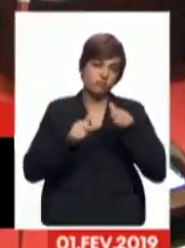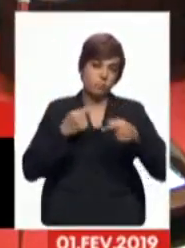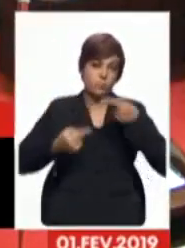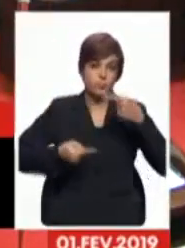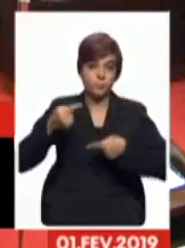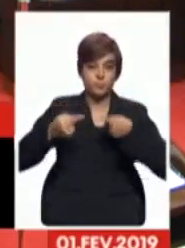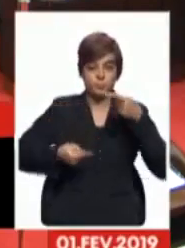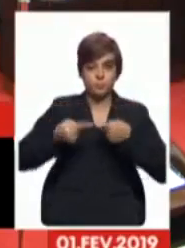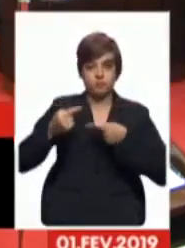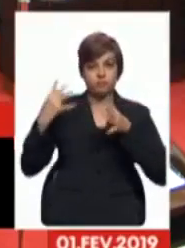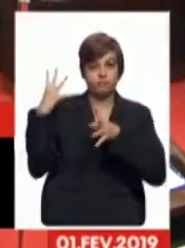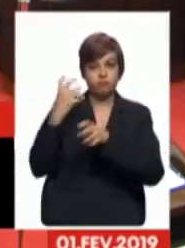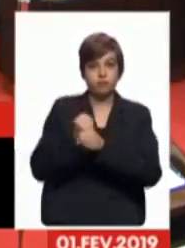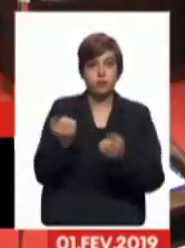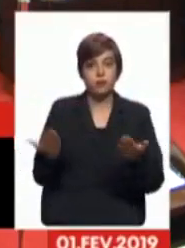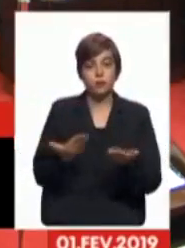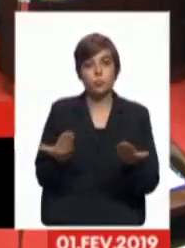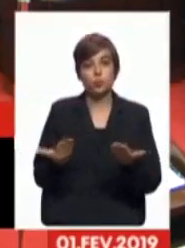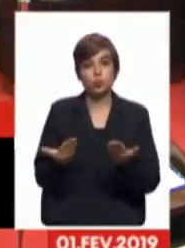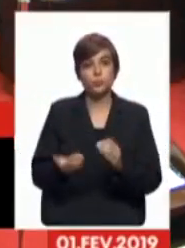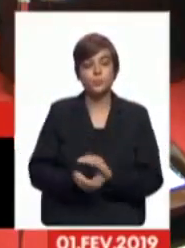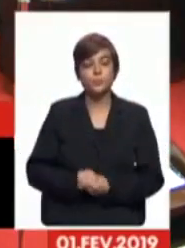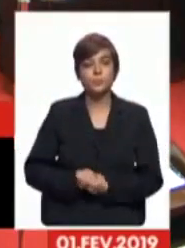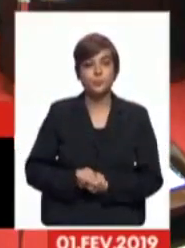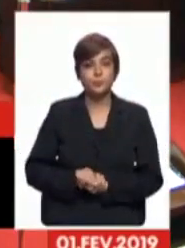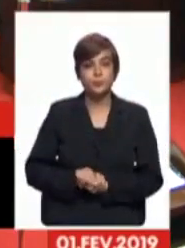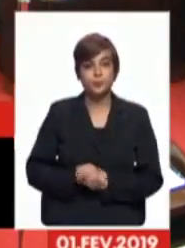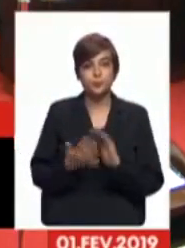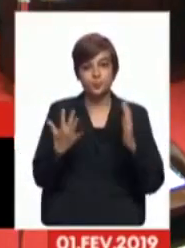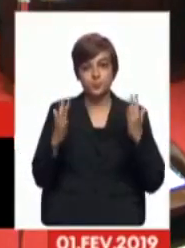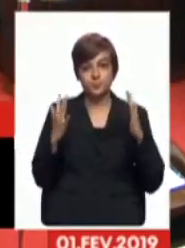nacional, de Barbacena.